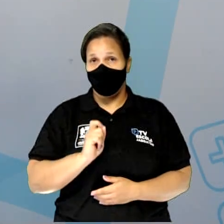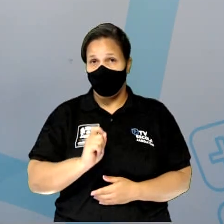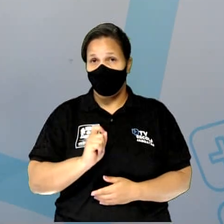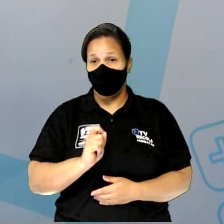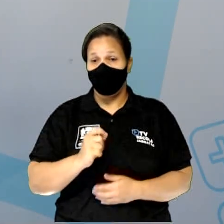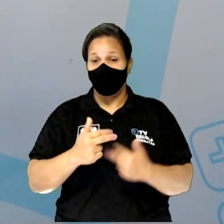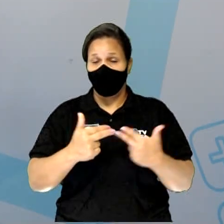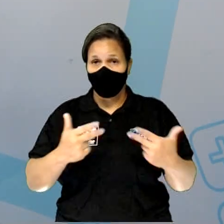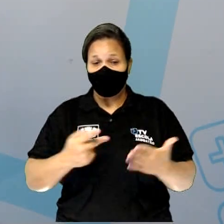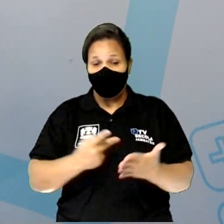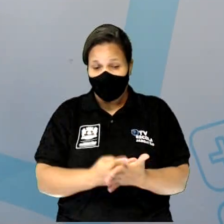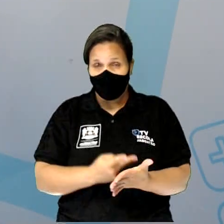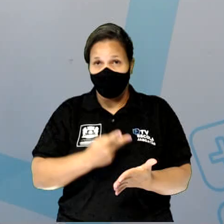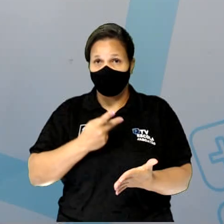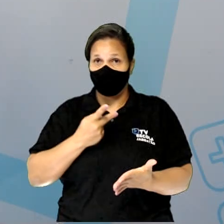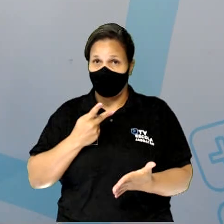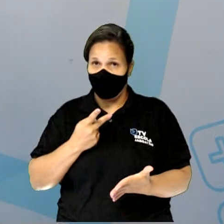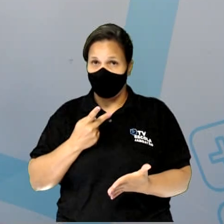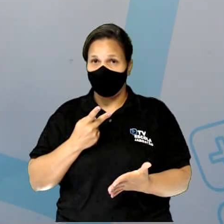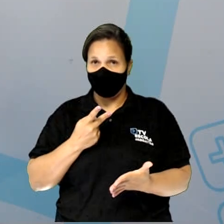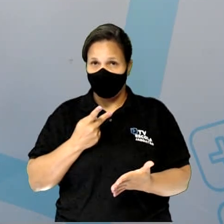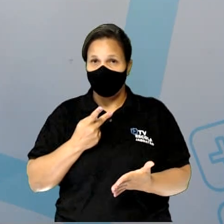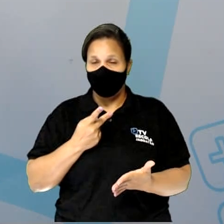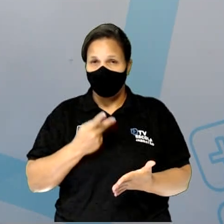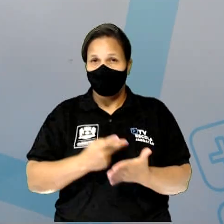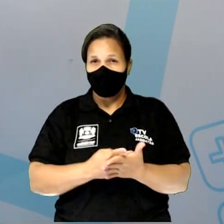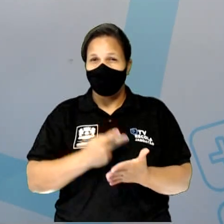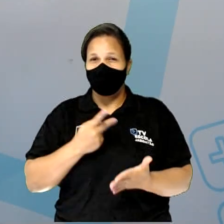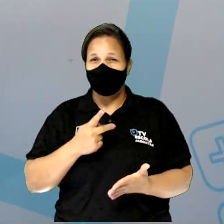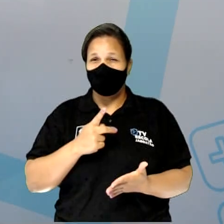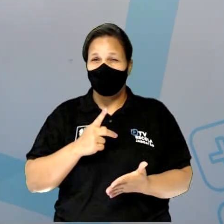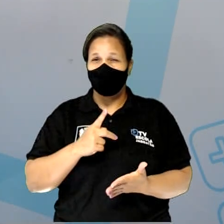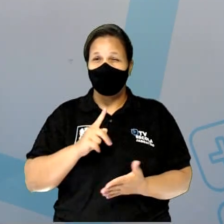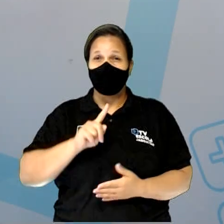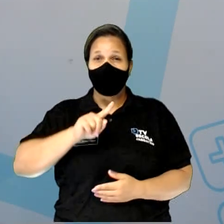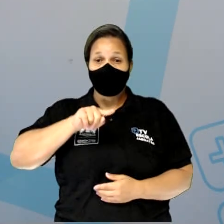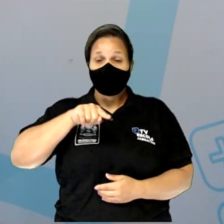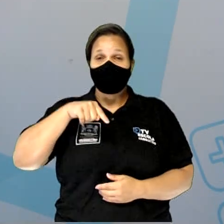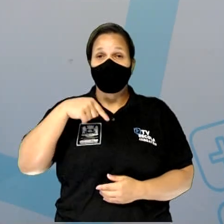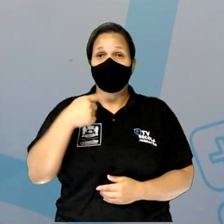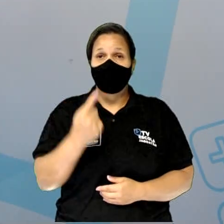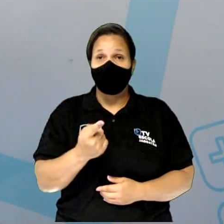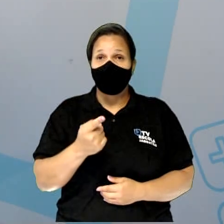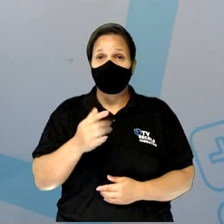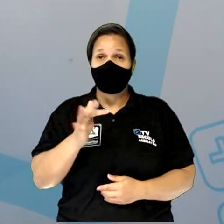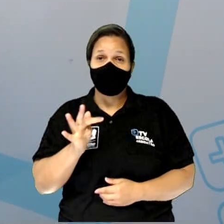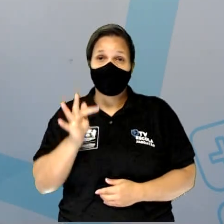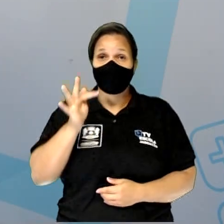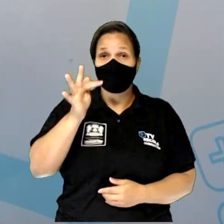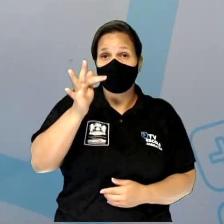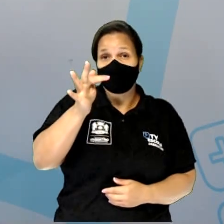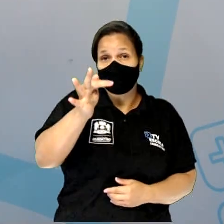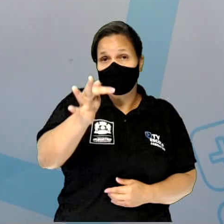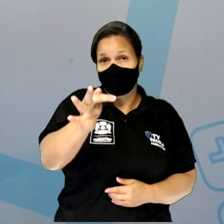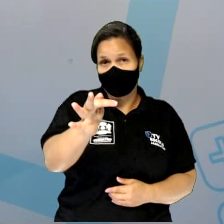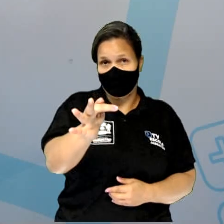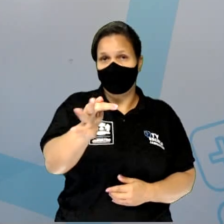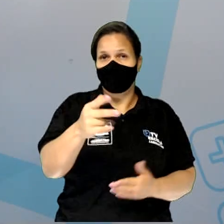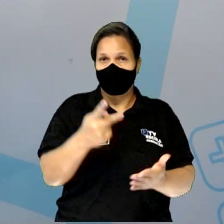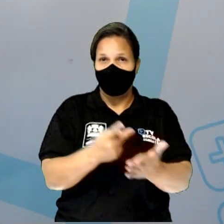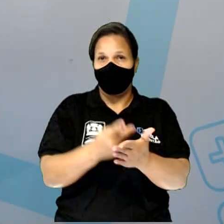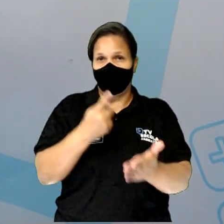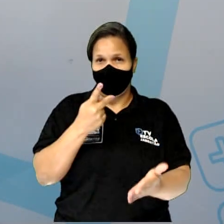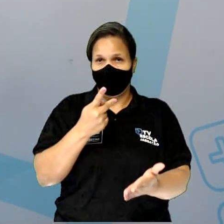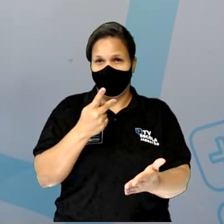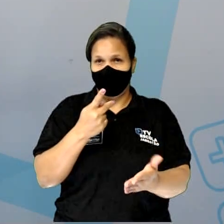que acontece, né? Uma situação para que outra situação venha acontecer em um